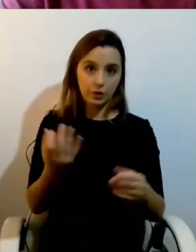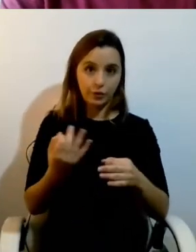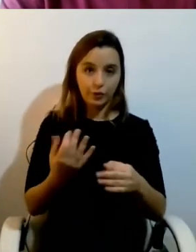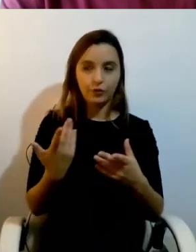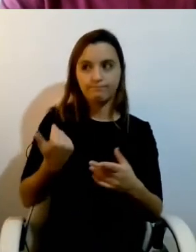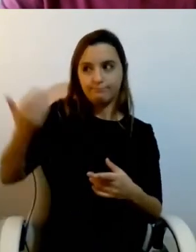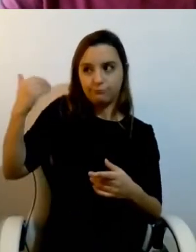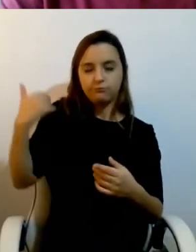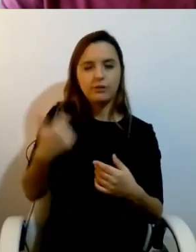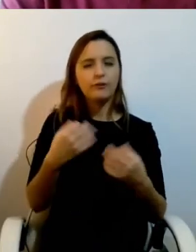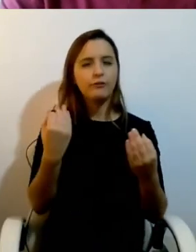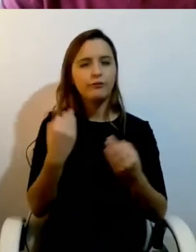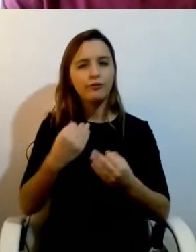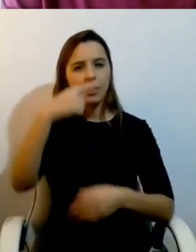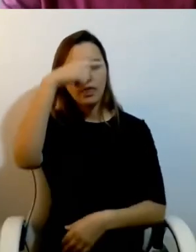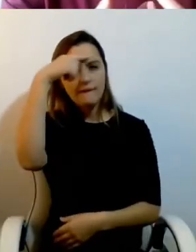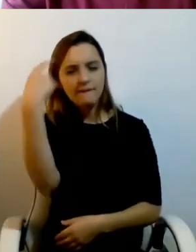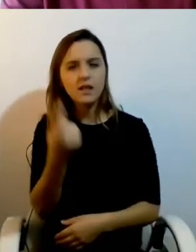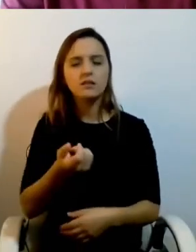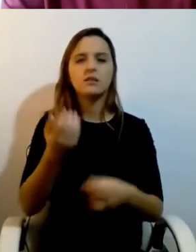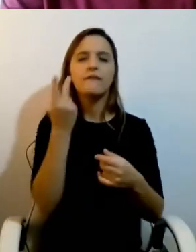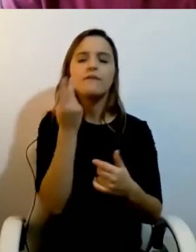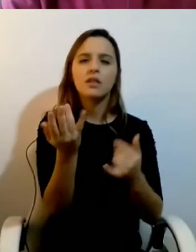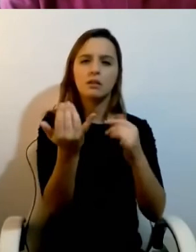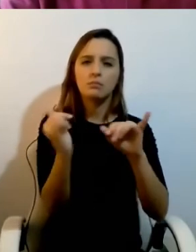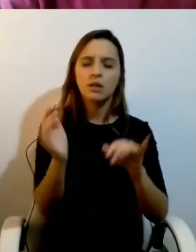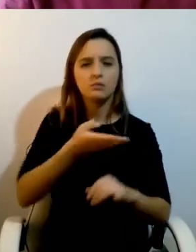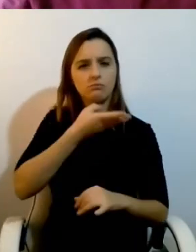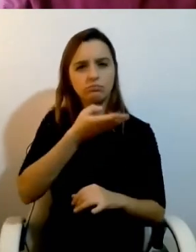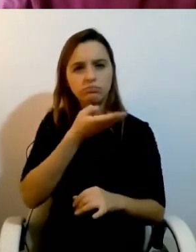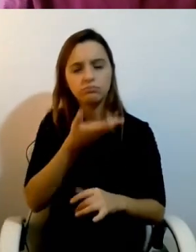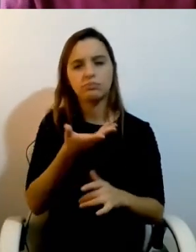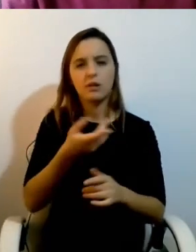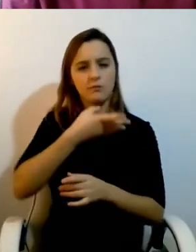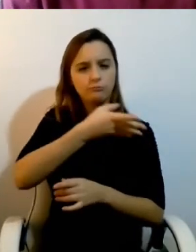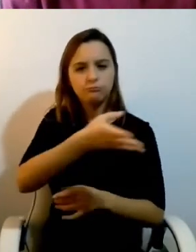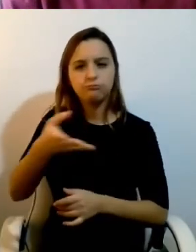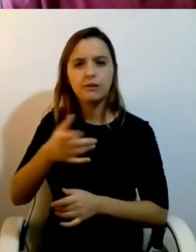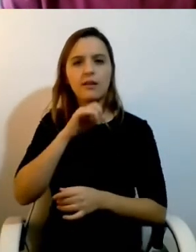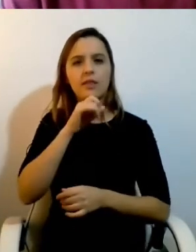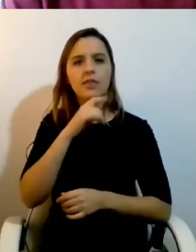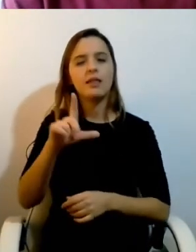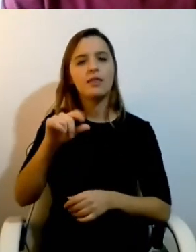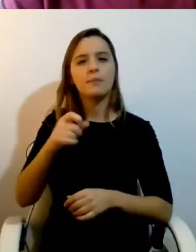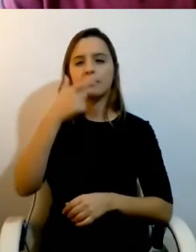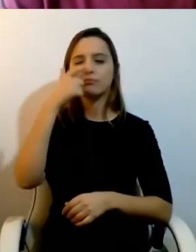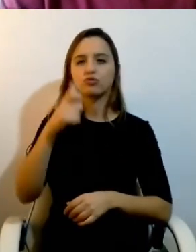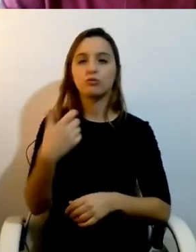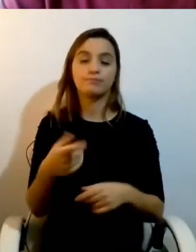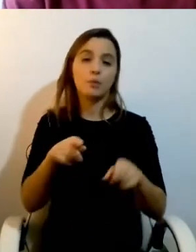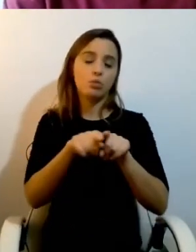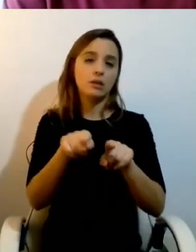passar esta mensagem da vida independente e fazer os nossos dirigentes políticos entender o que era a vida